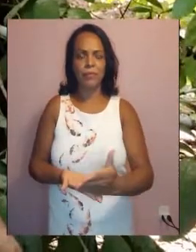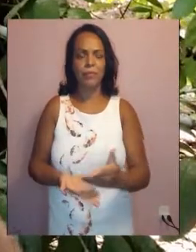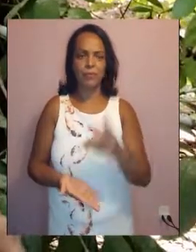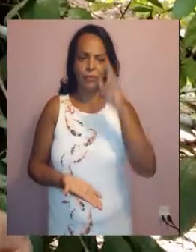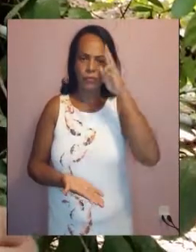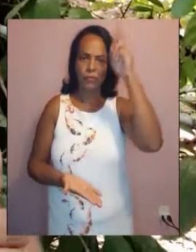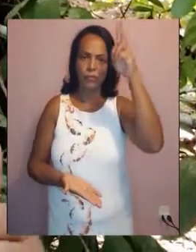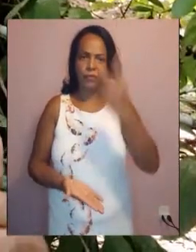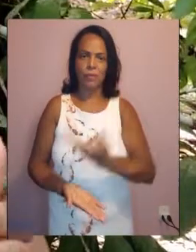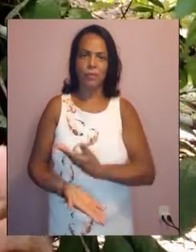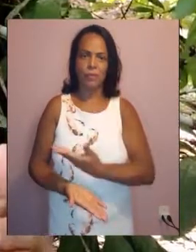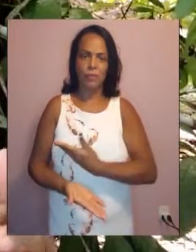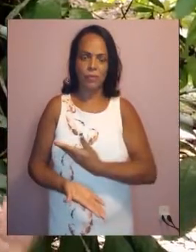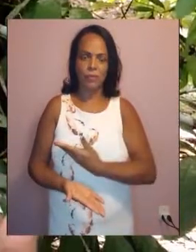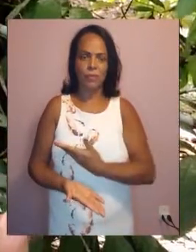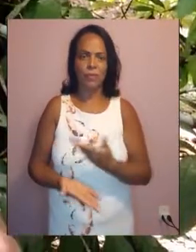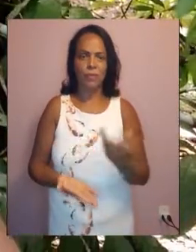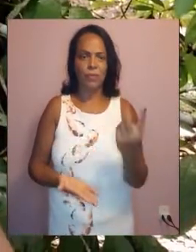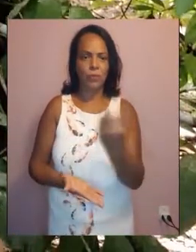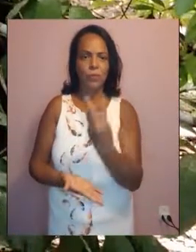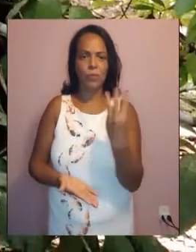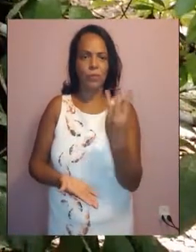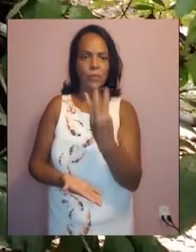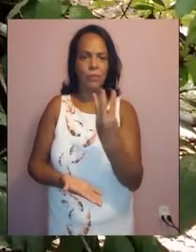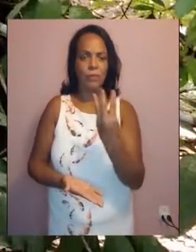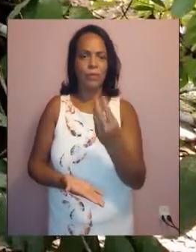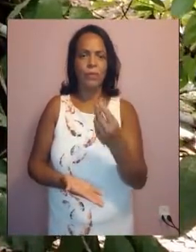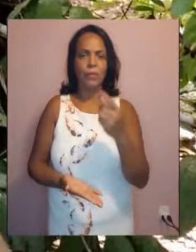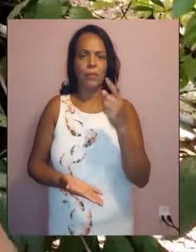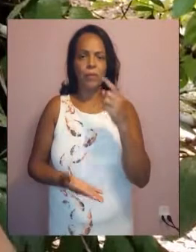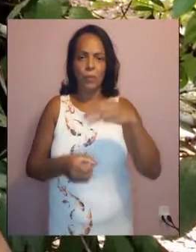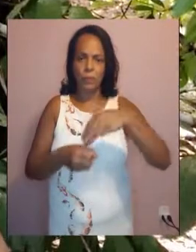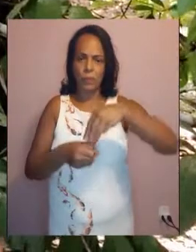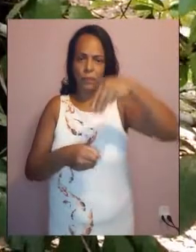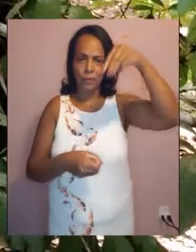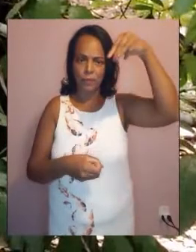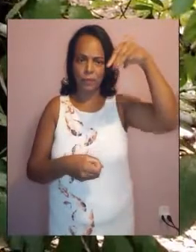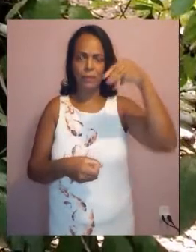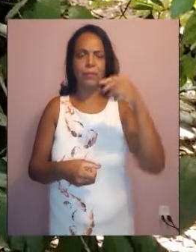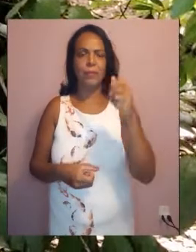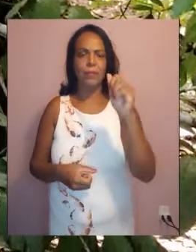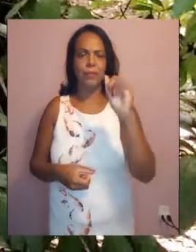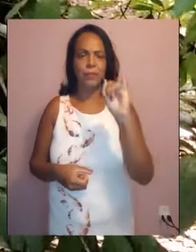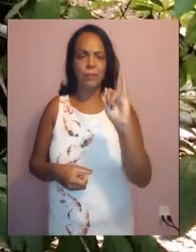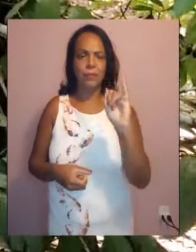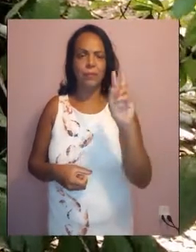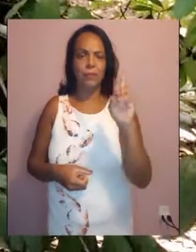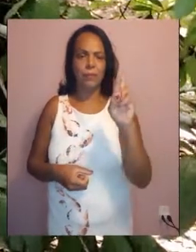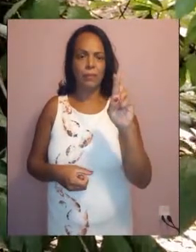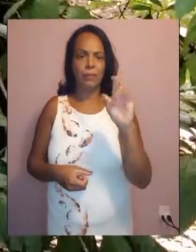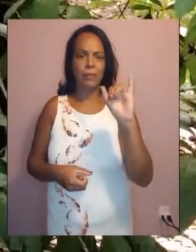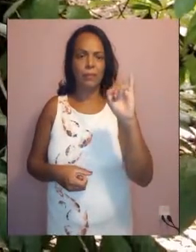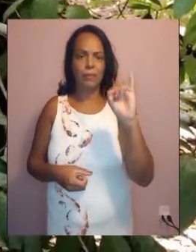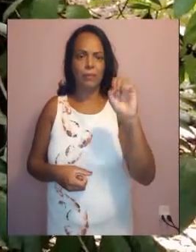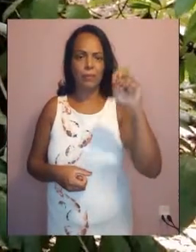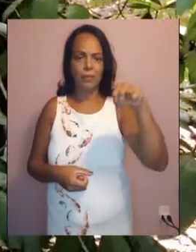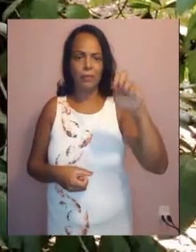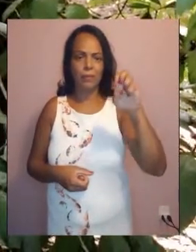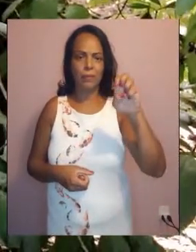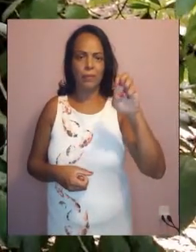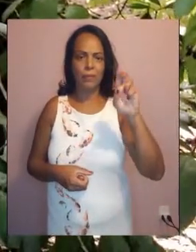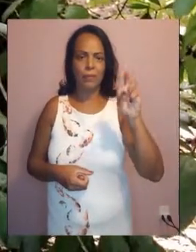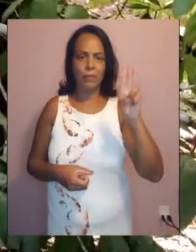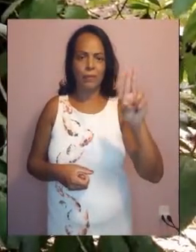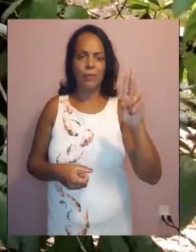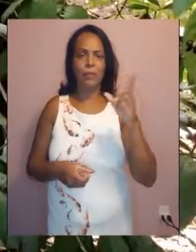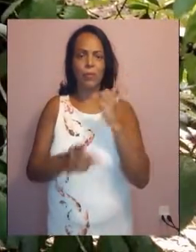Antônio Costa, o André Costa, né? Era uma felicidade você poder encontrar aqui um